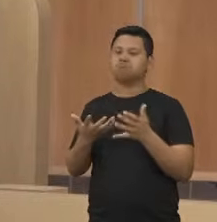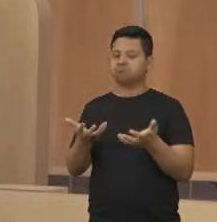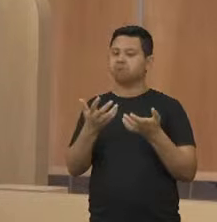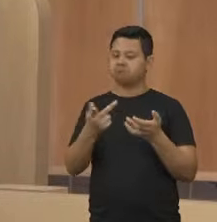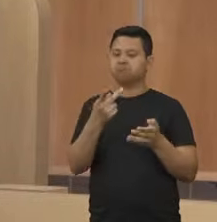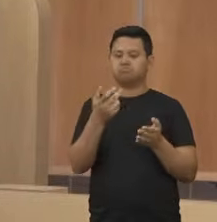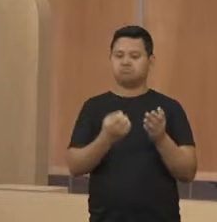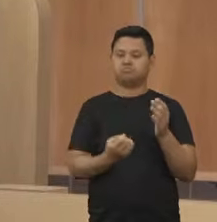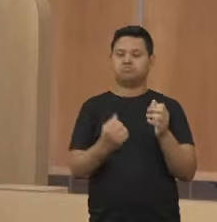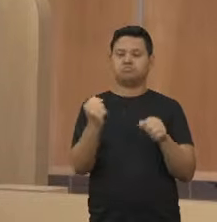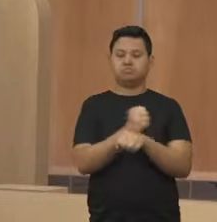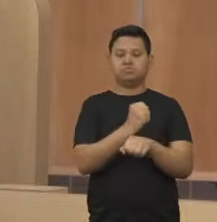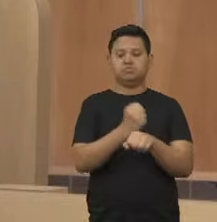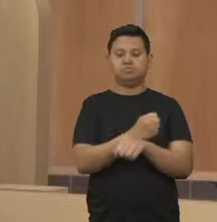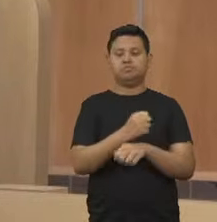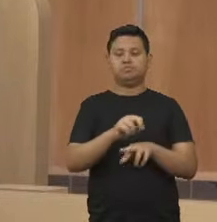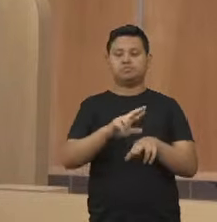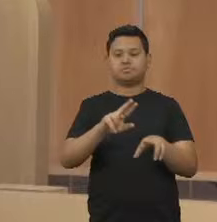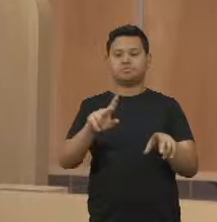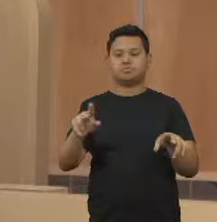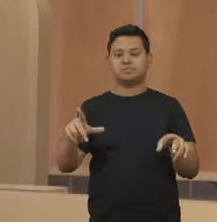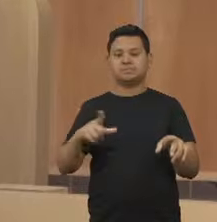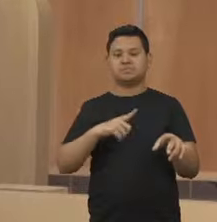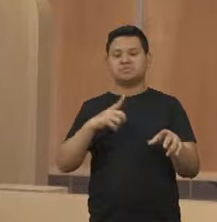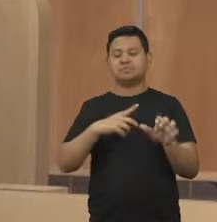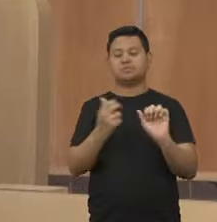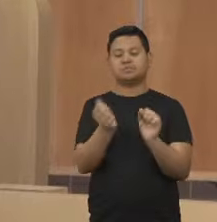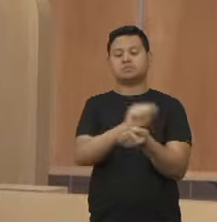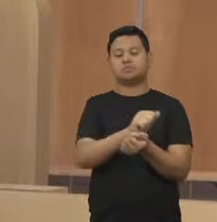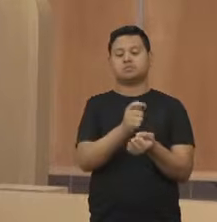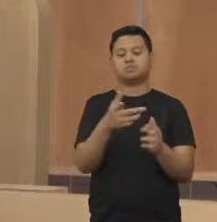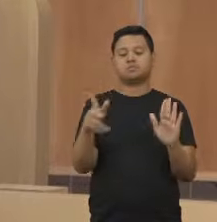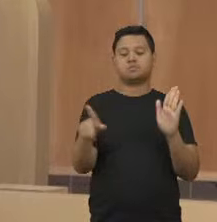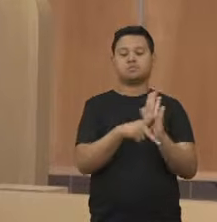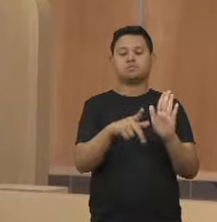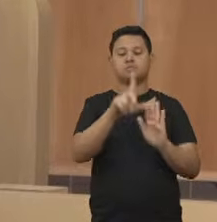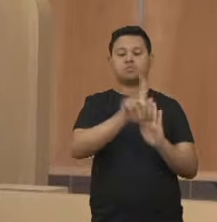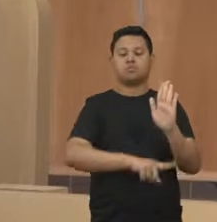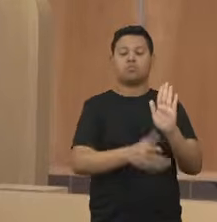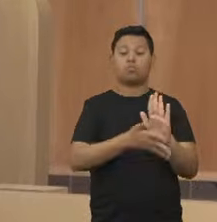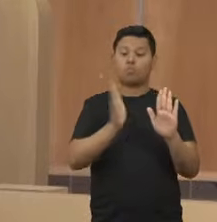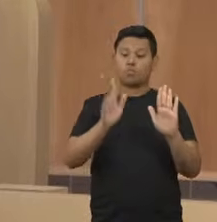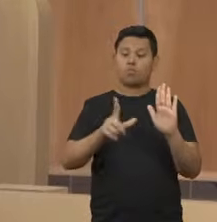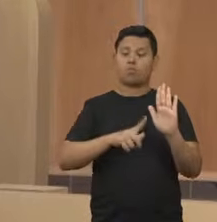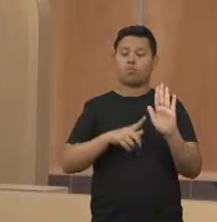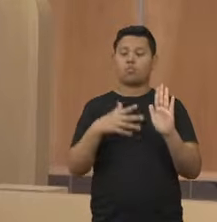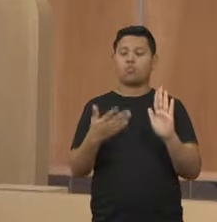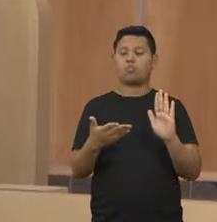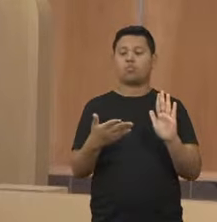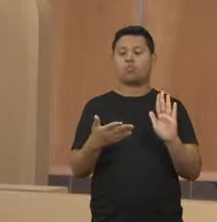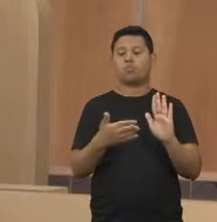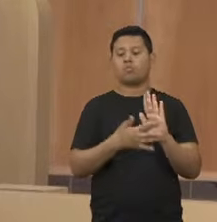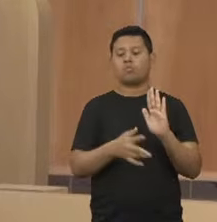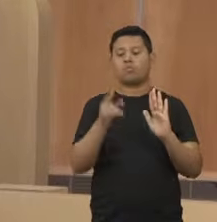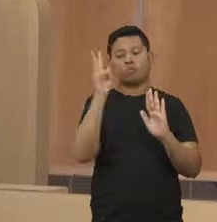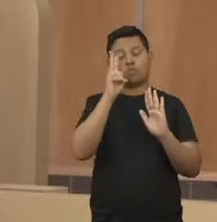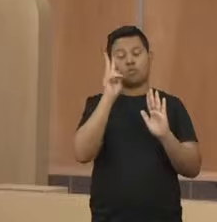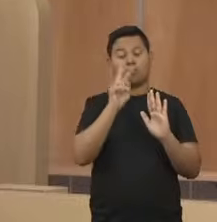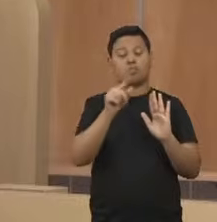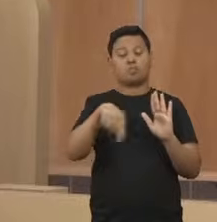habilitar. Então, nós estamos fazendo uma adequação à legislação já existente. Mas eu quero lembrar